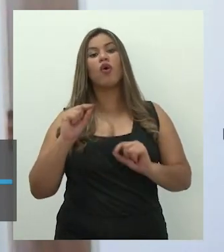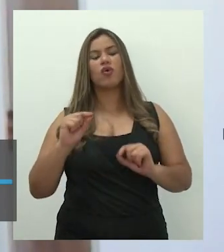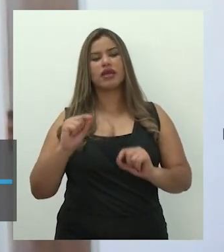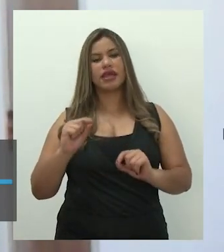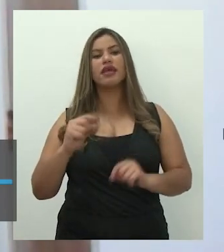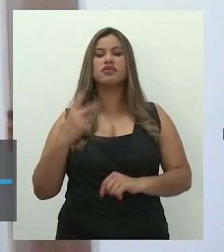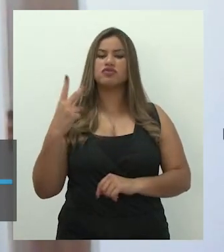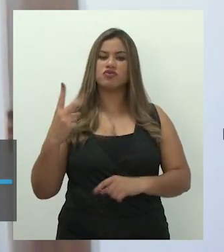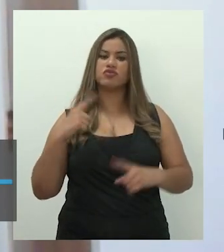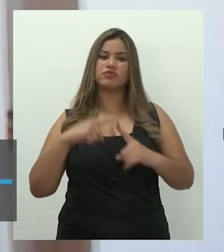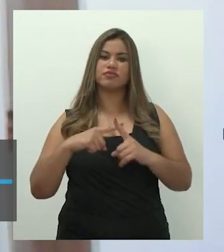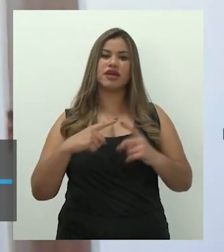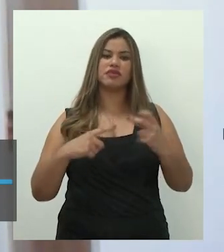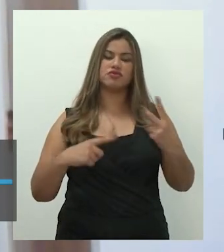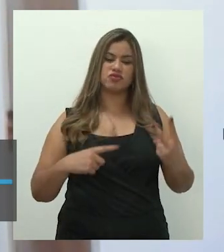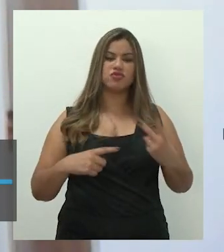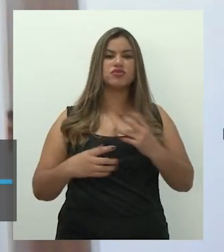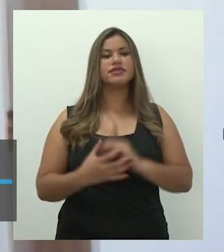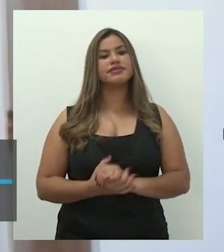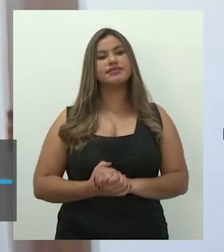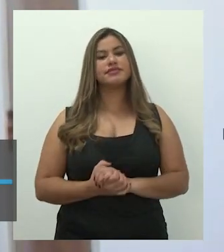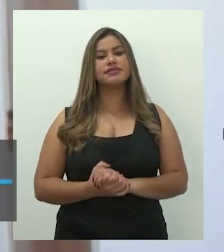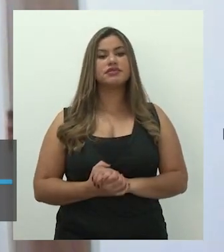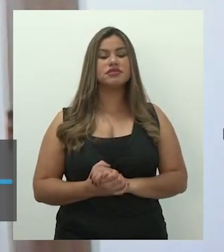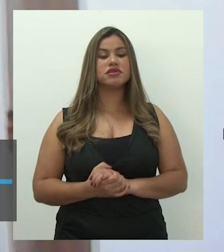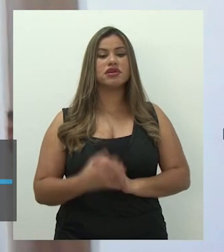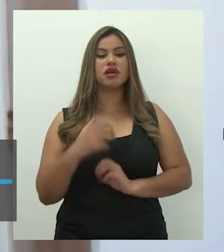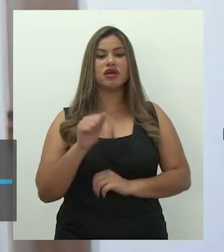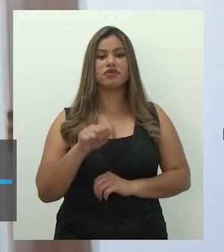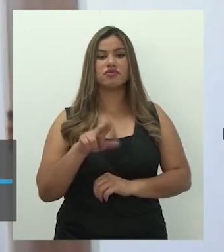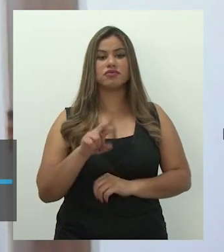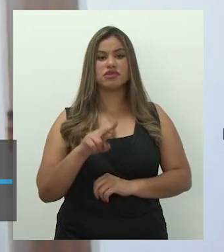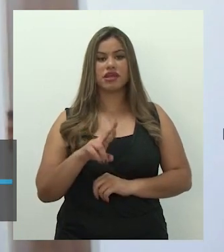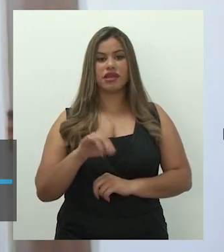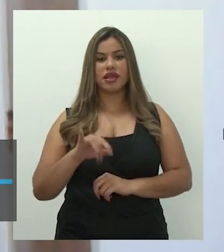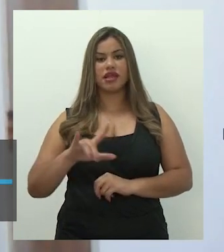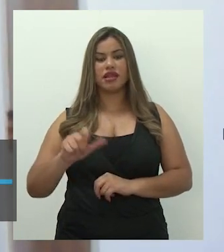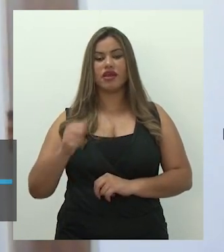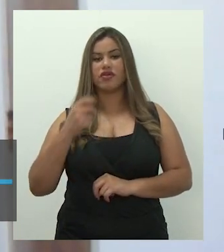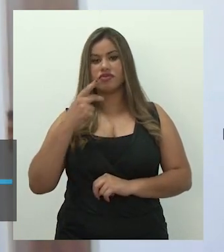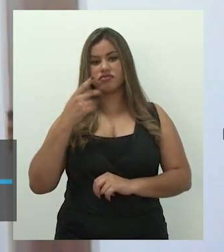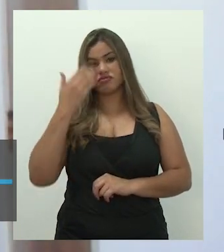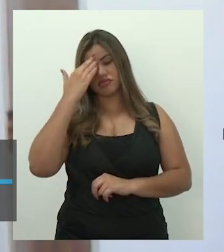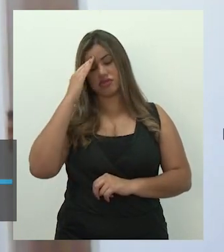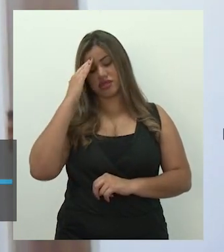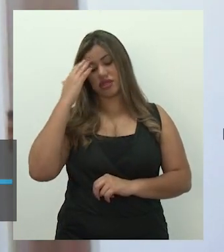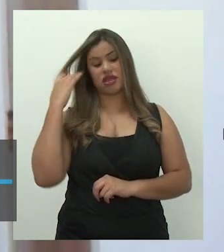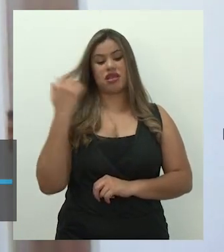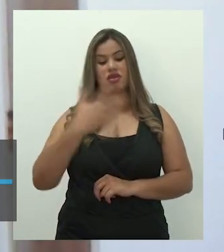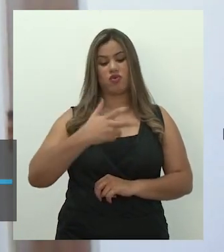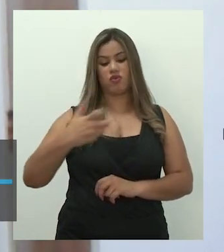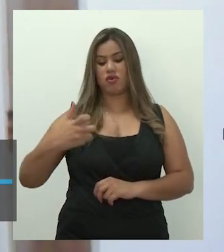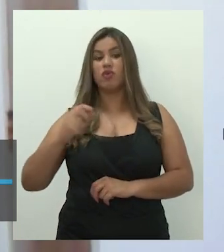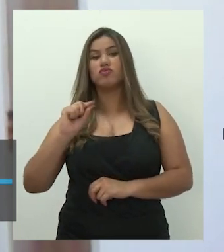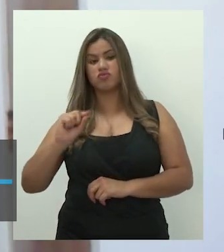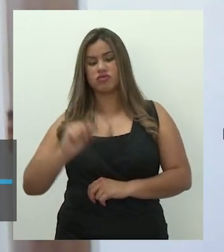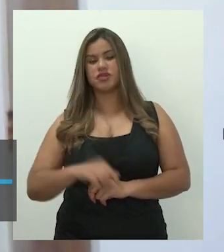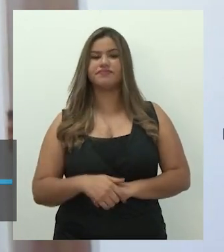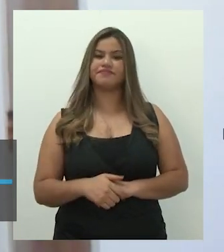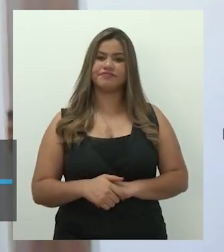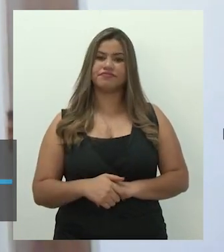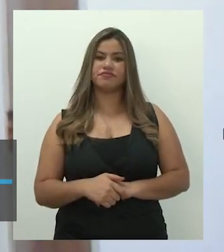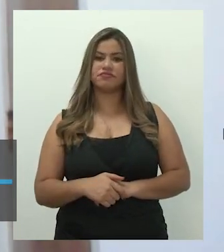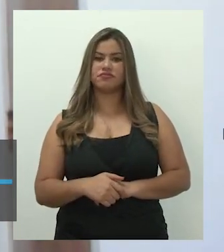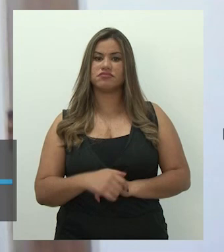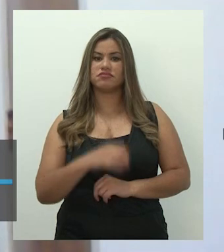A professora Aurélia falou sobre entender o que é igualdade, assim como muitos falaram isso. A professora